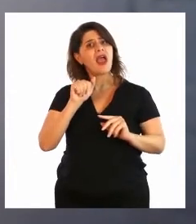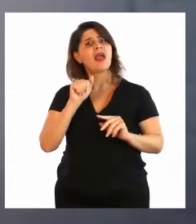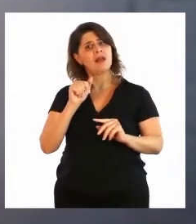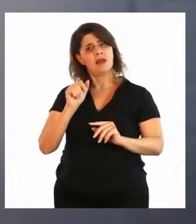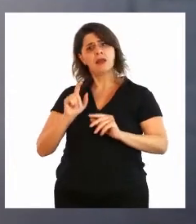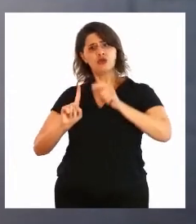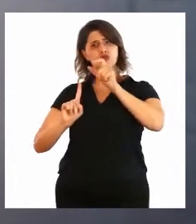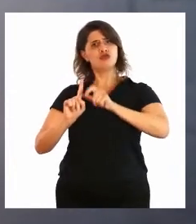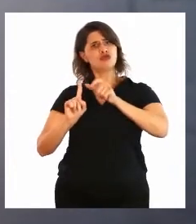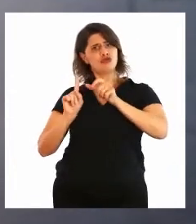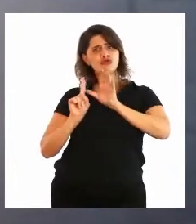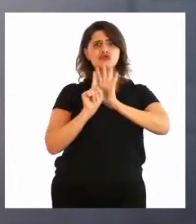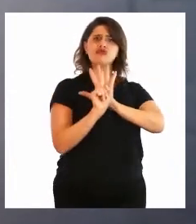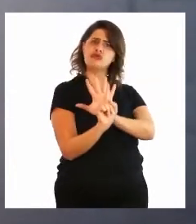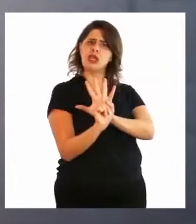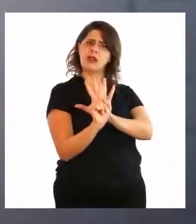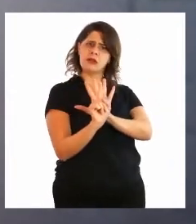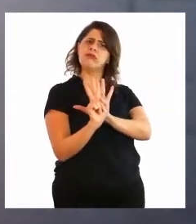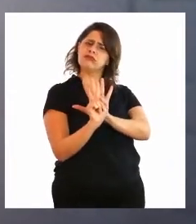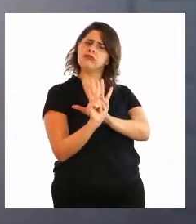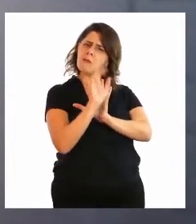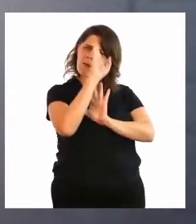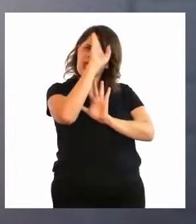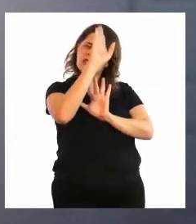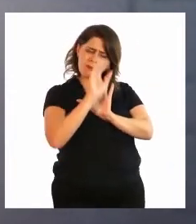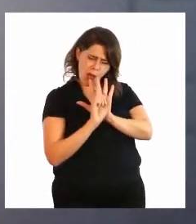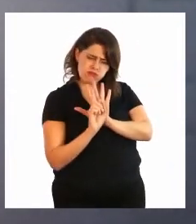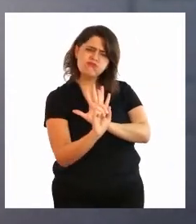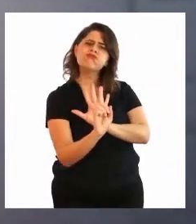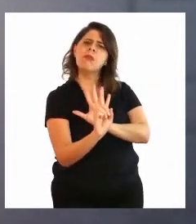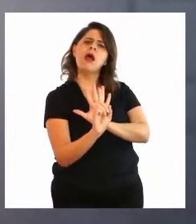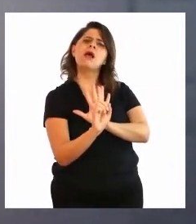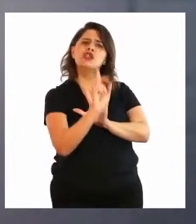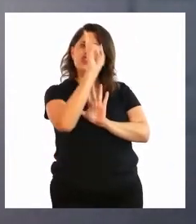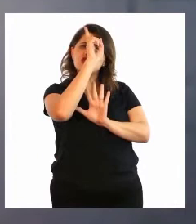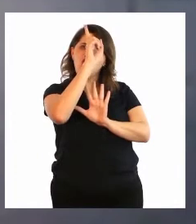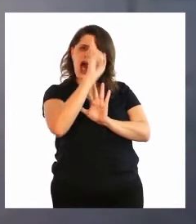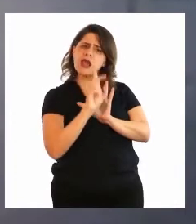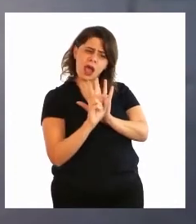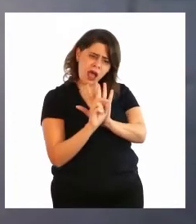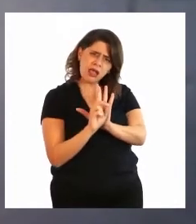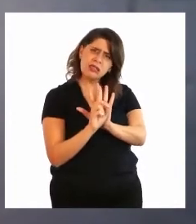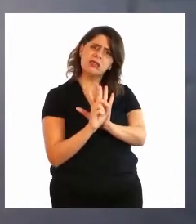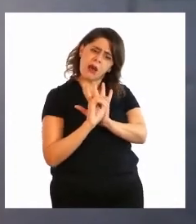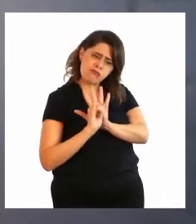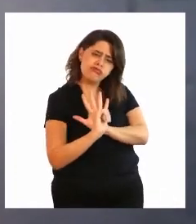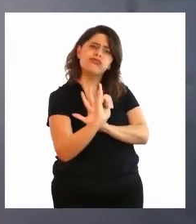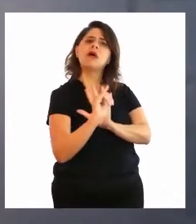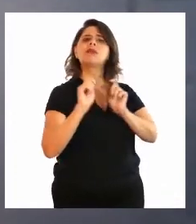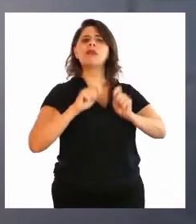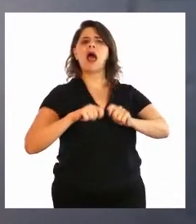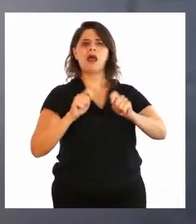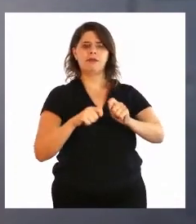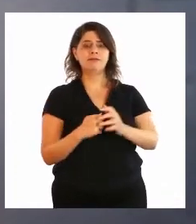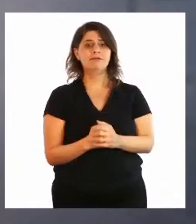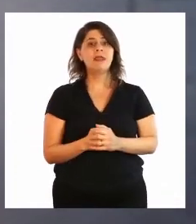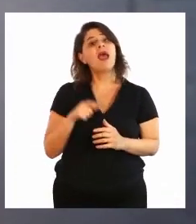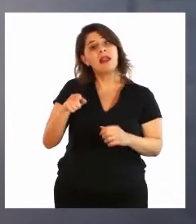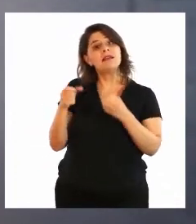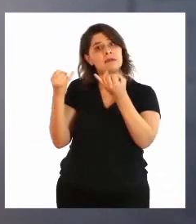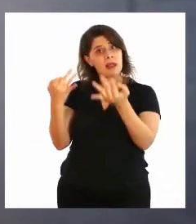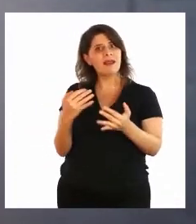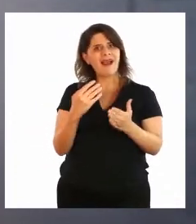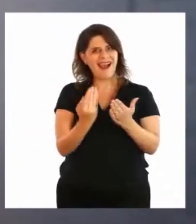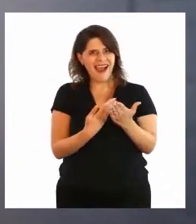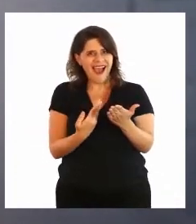né? Isso aparece de um modo muito bonito quando o Caboclo menciona a apostila, o Apixana, e